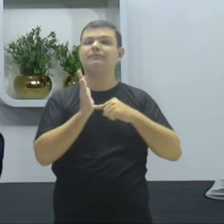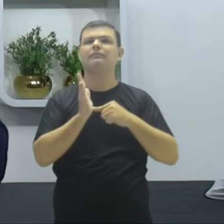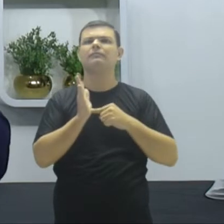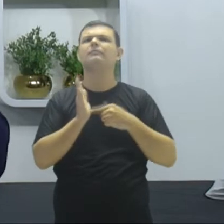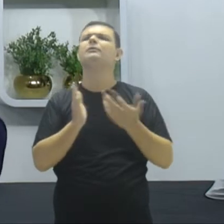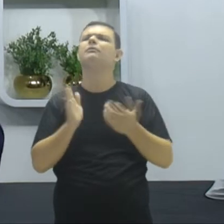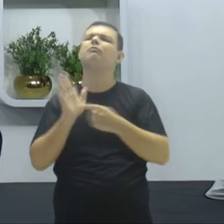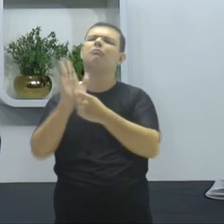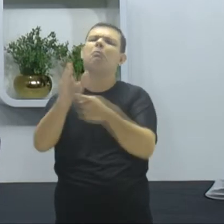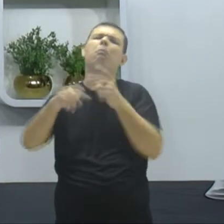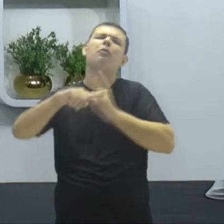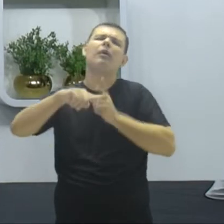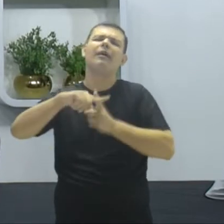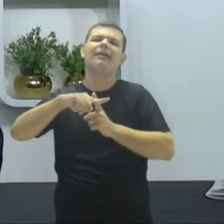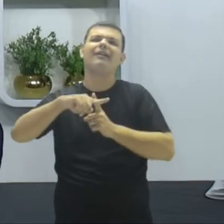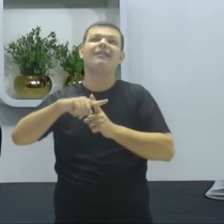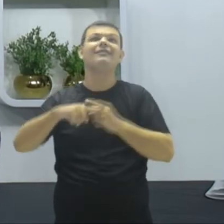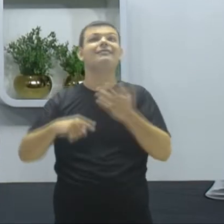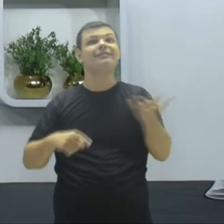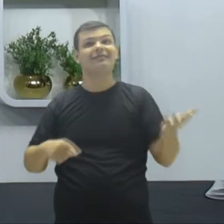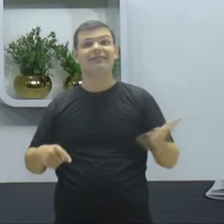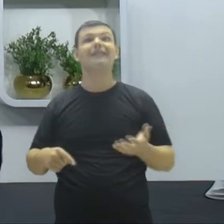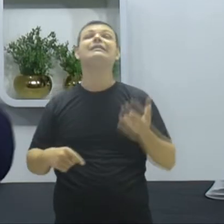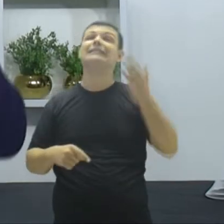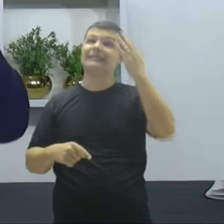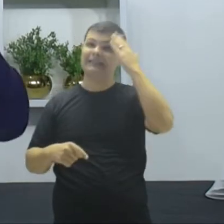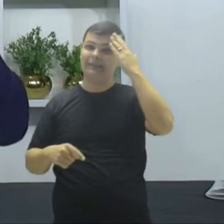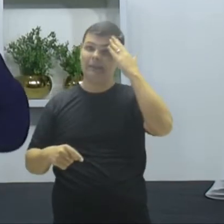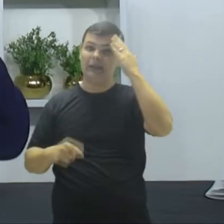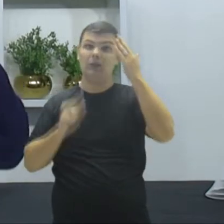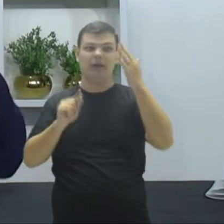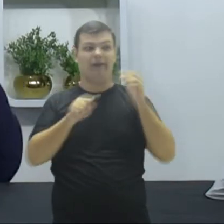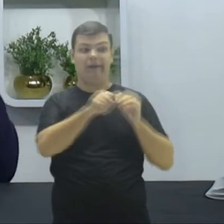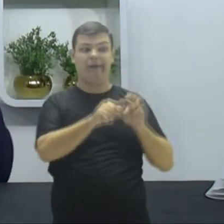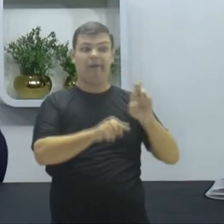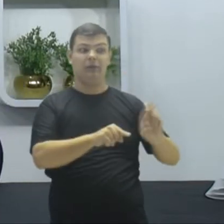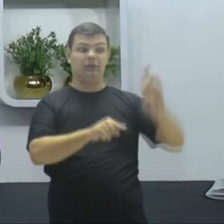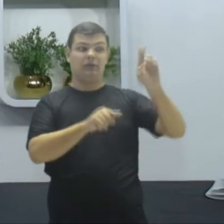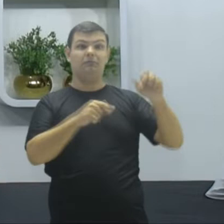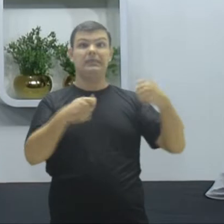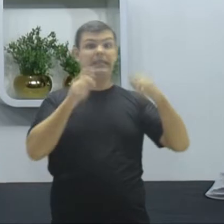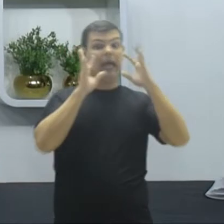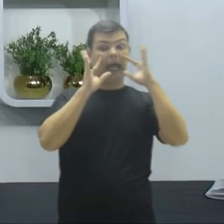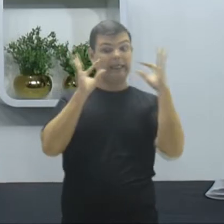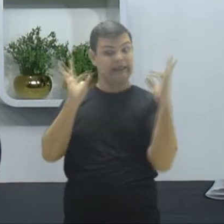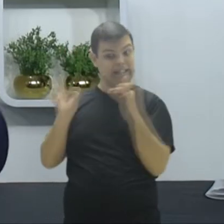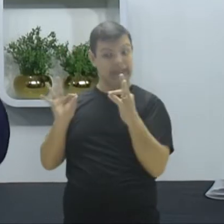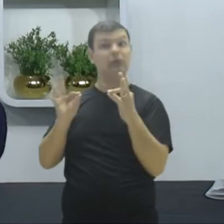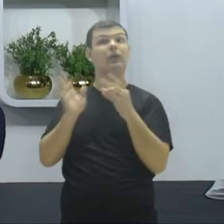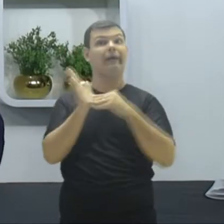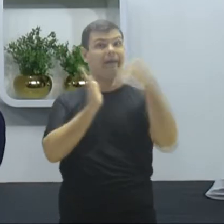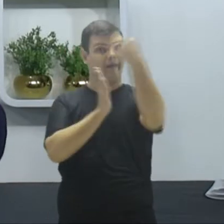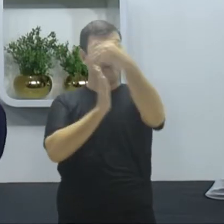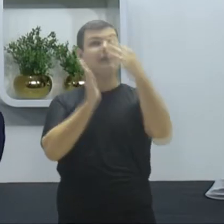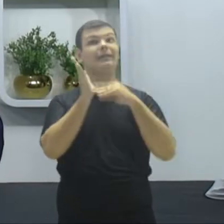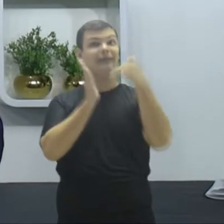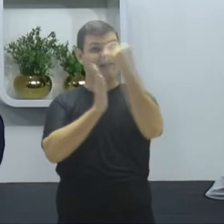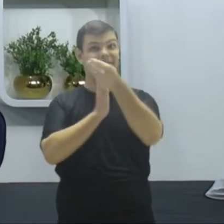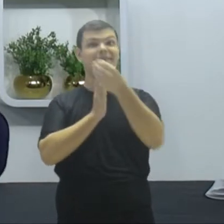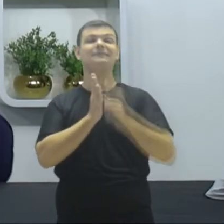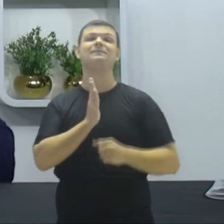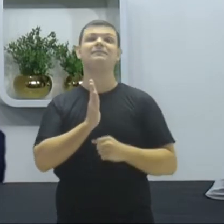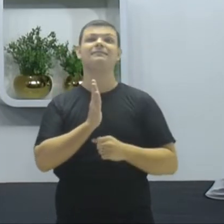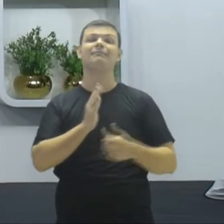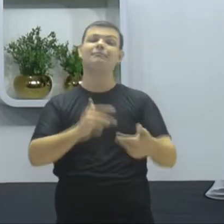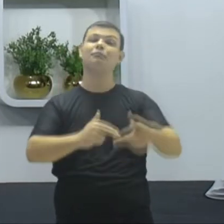pessoal? Porque isso quer dizer que o seu responsável está atento ao calendário. E é por isso